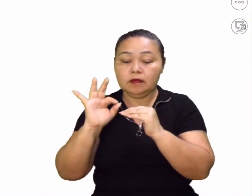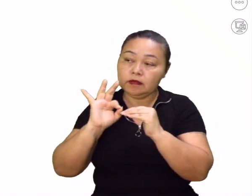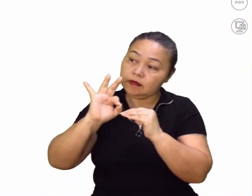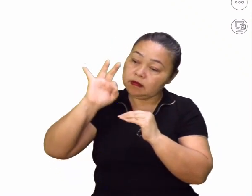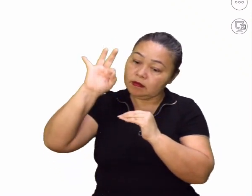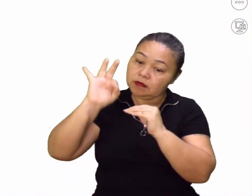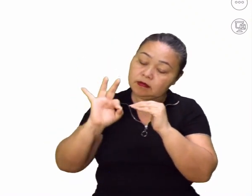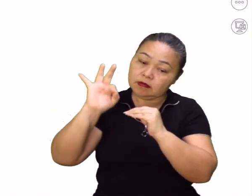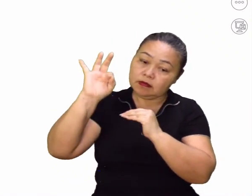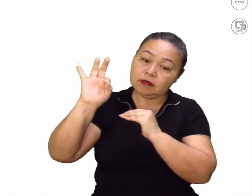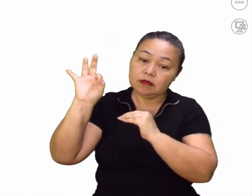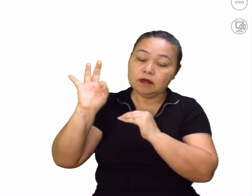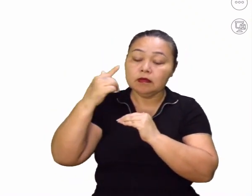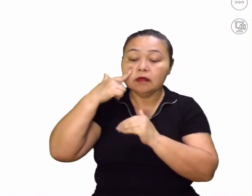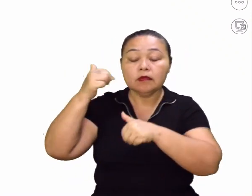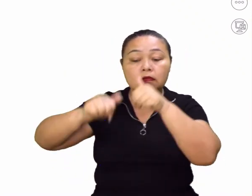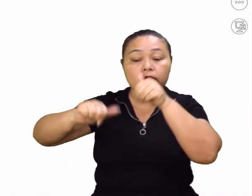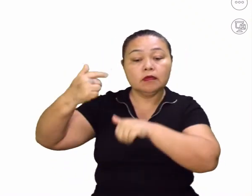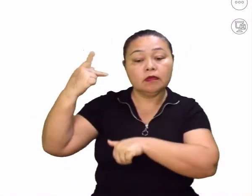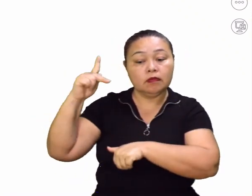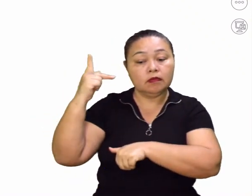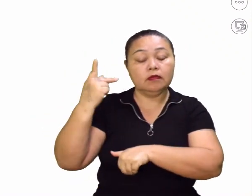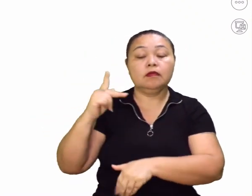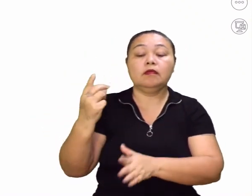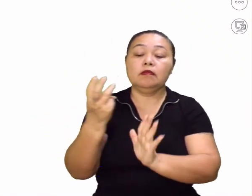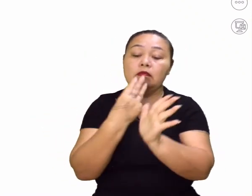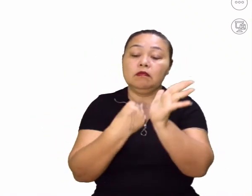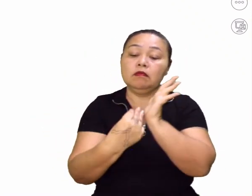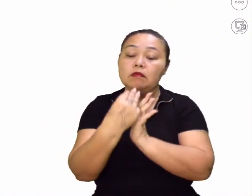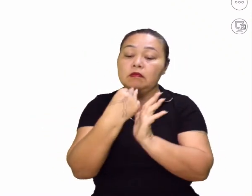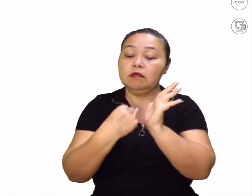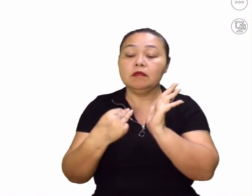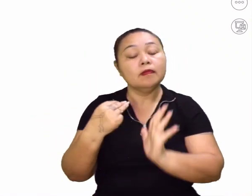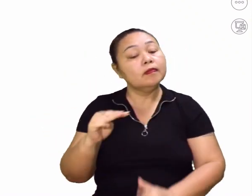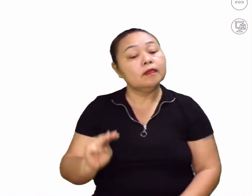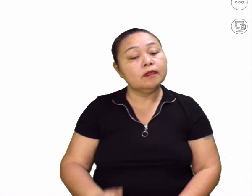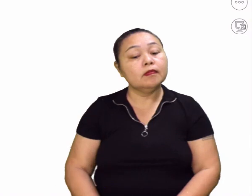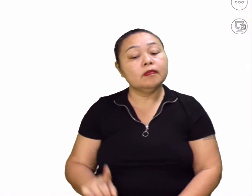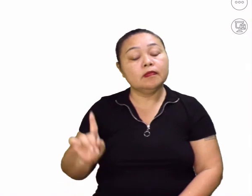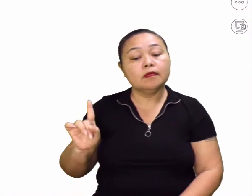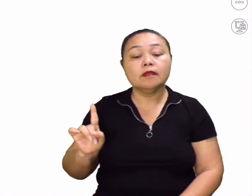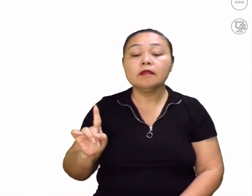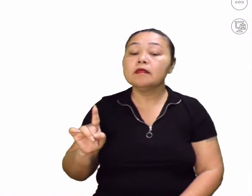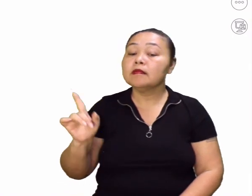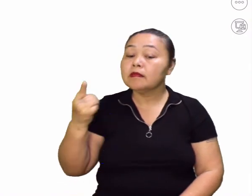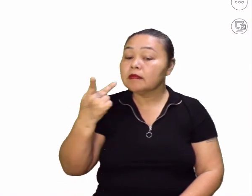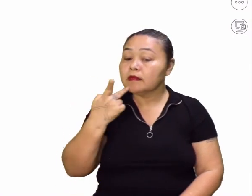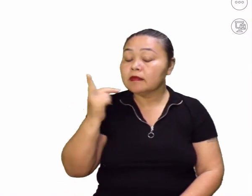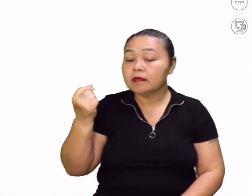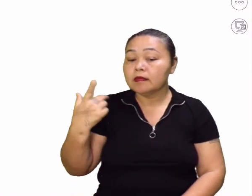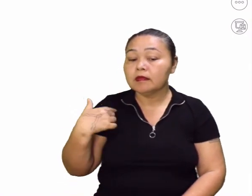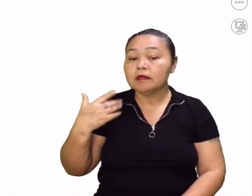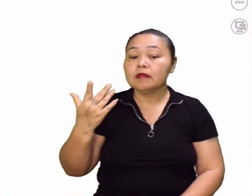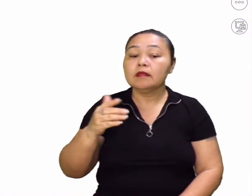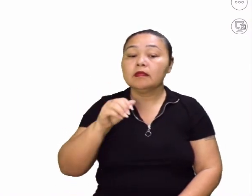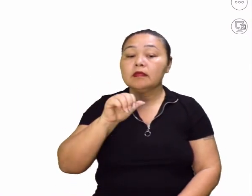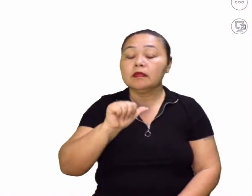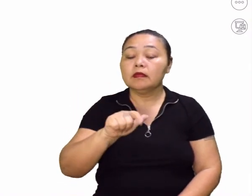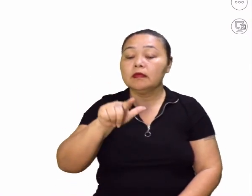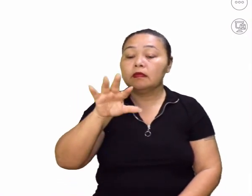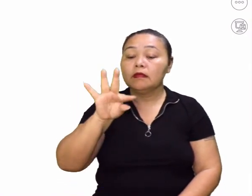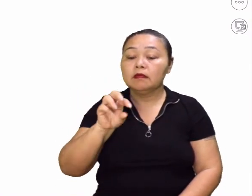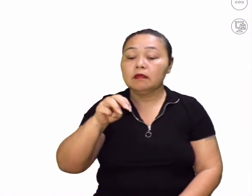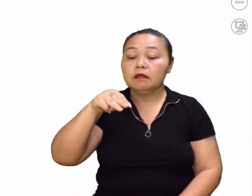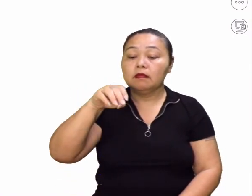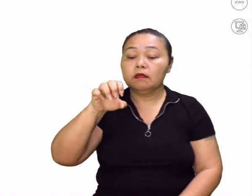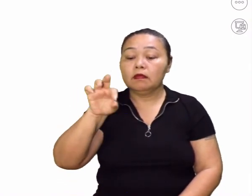2.820, de acordo com esse levantamento deste mapa. Então, já que você tocou nesse assunto aqui sobre altimetria, você